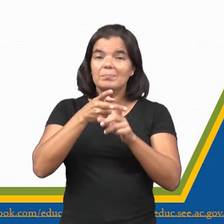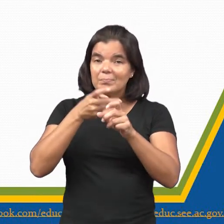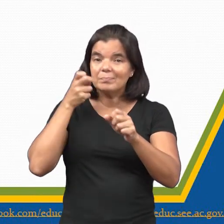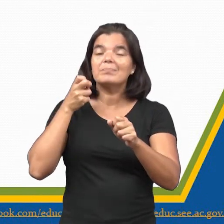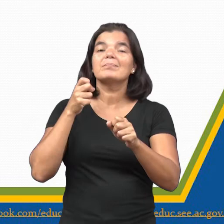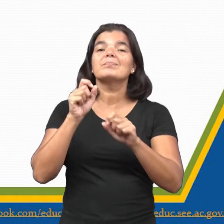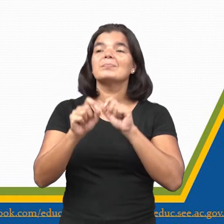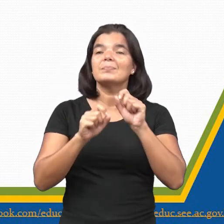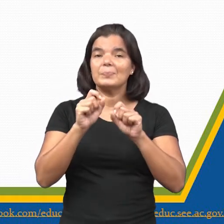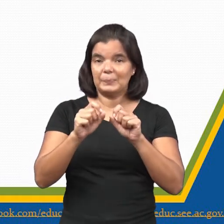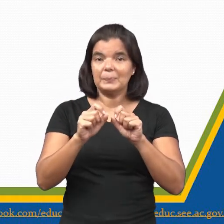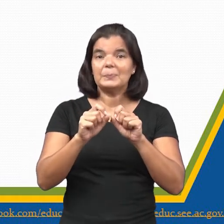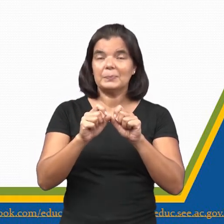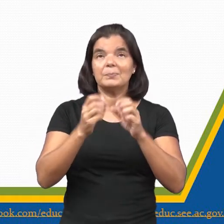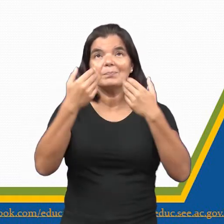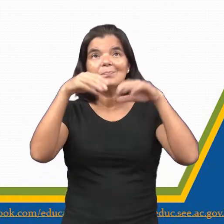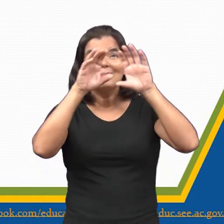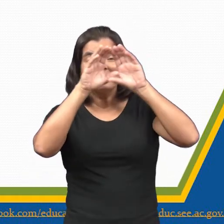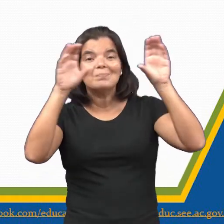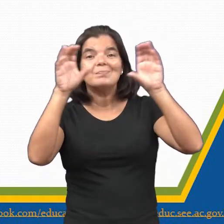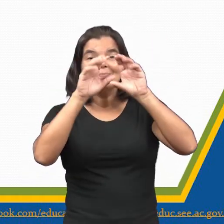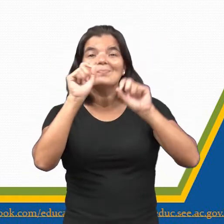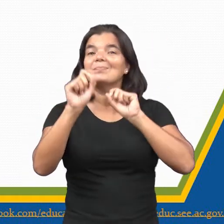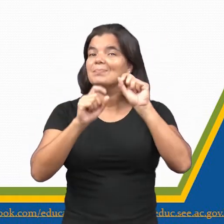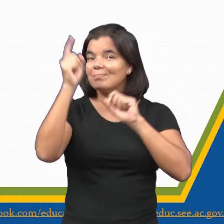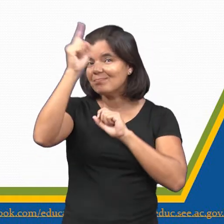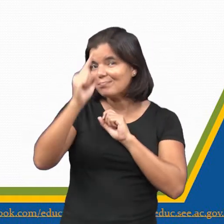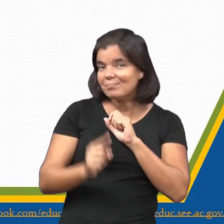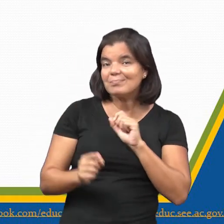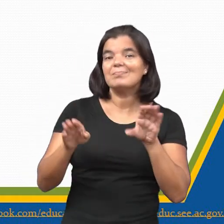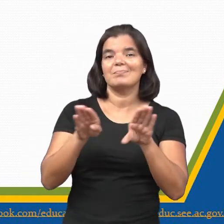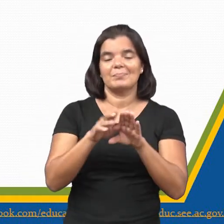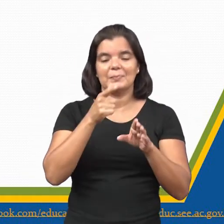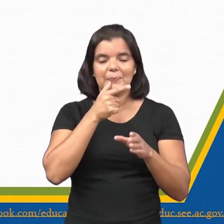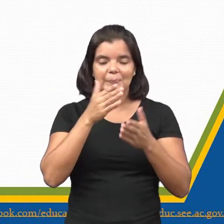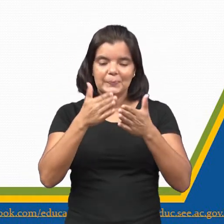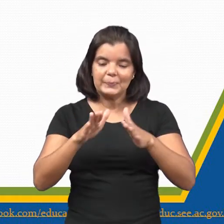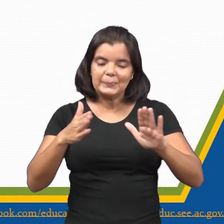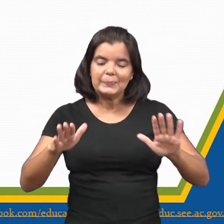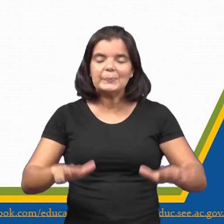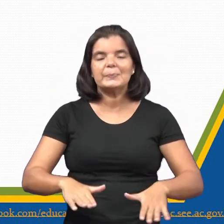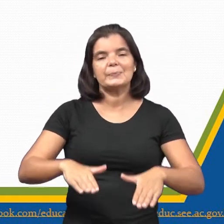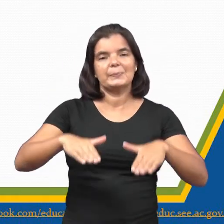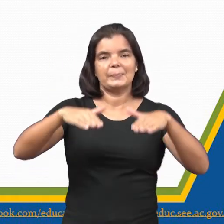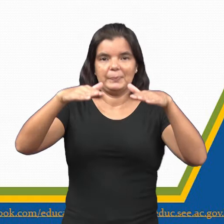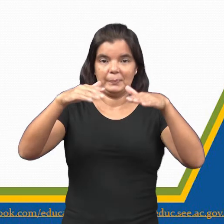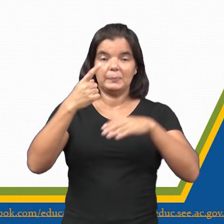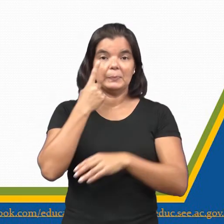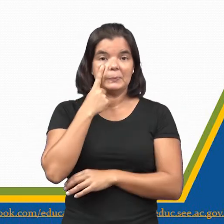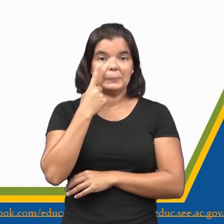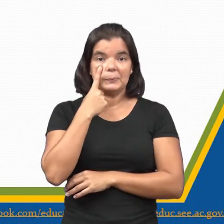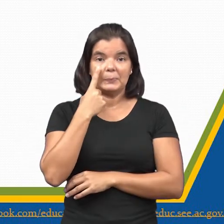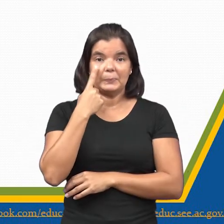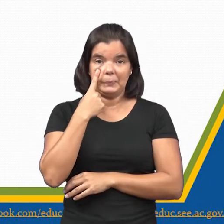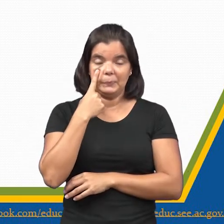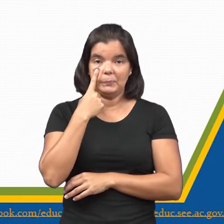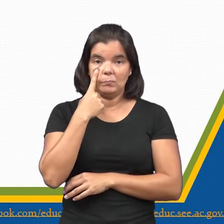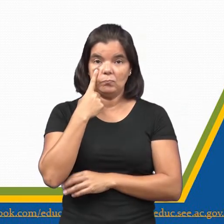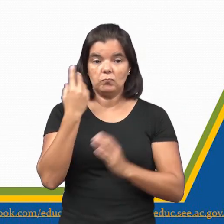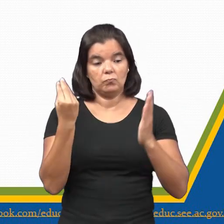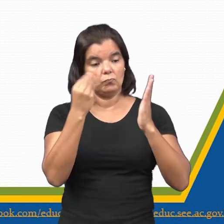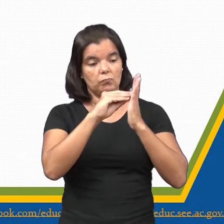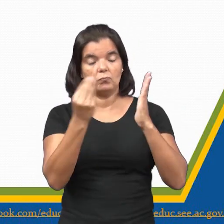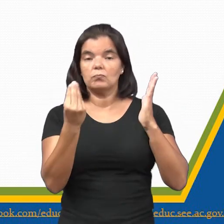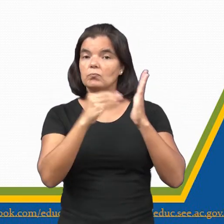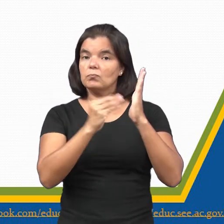que cruzavam o céu eram impiedosas e as enchentes devastadoras. Observe que ao